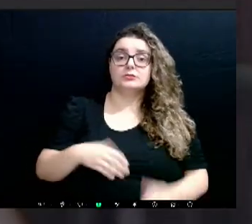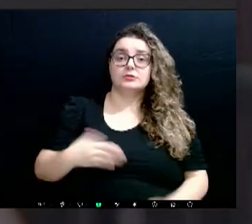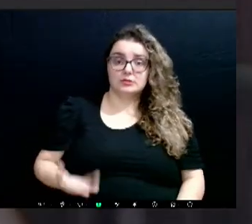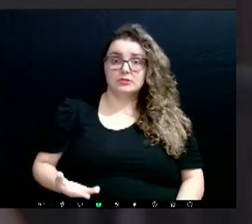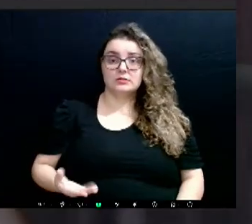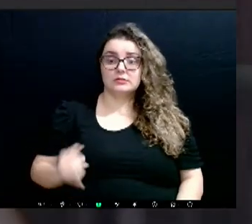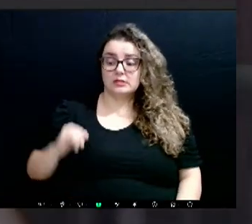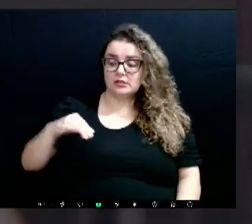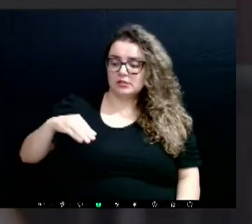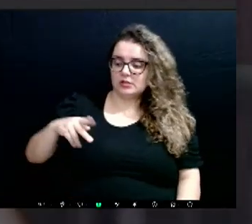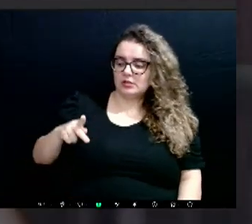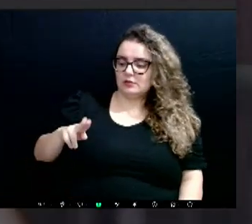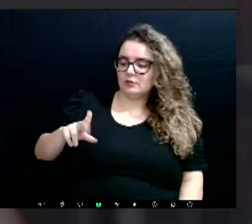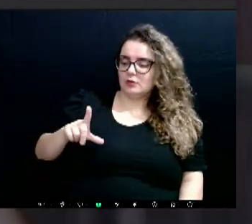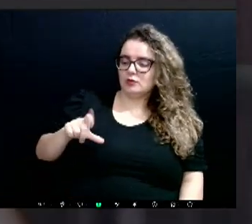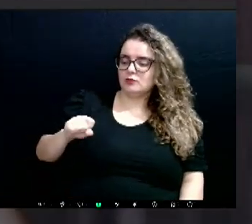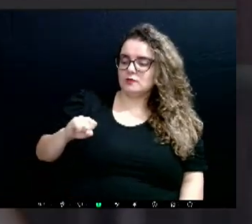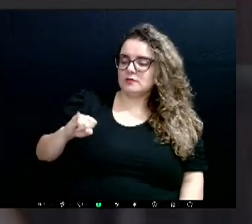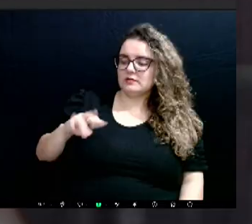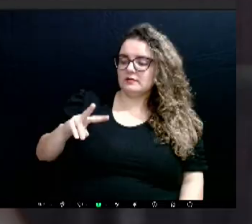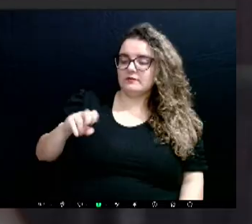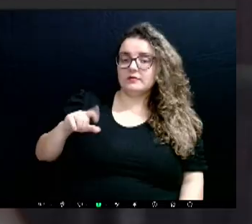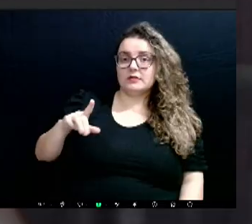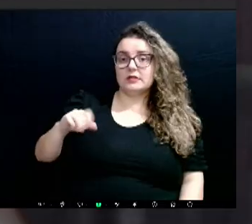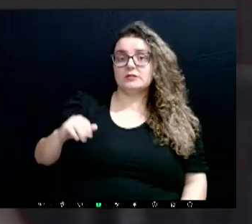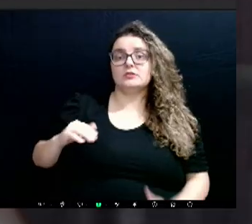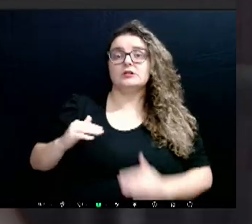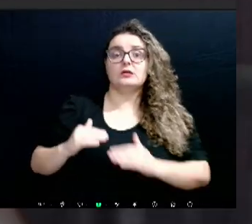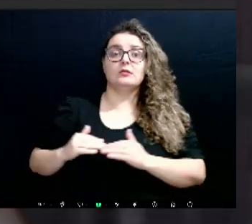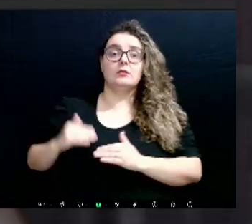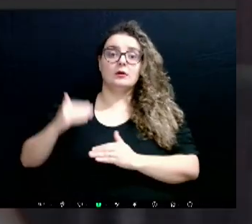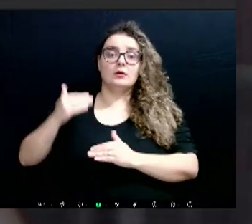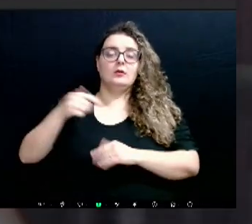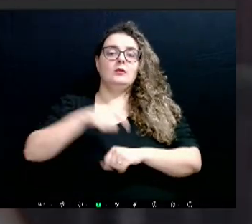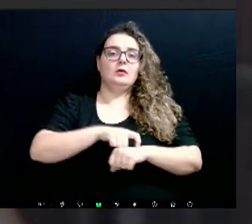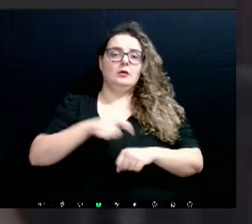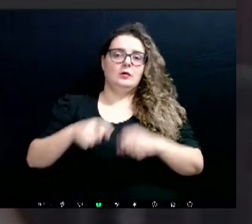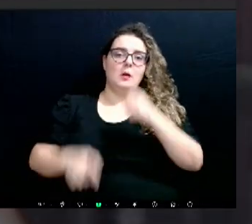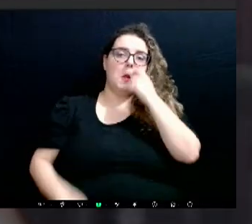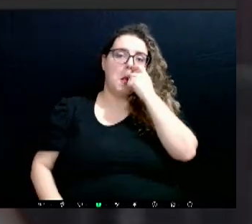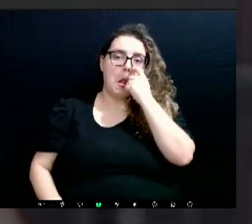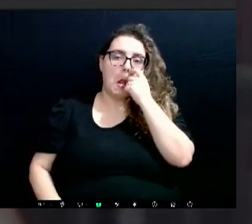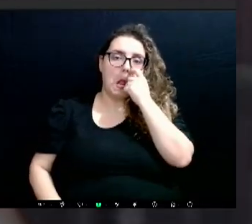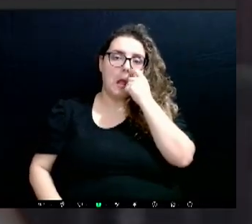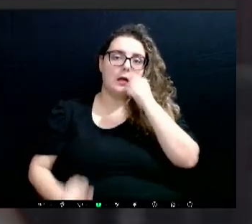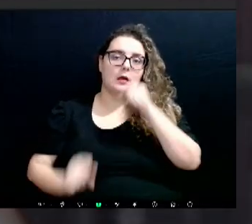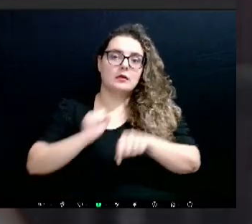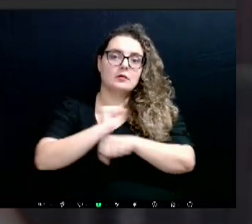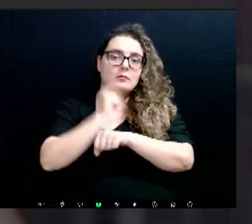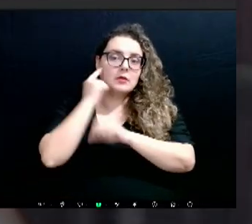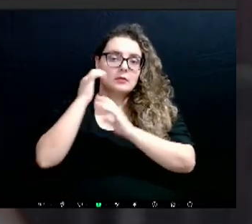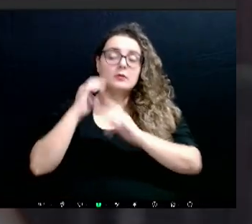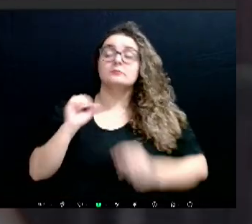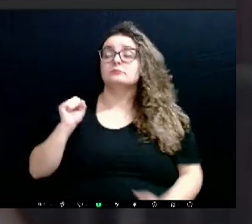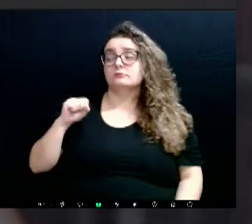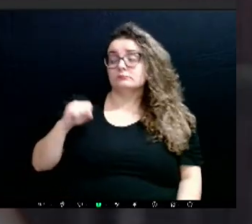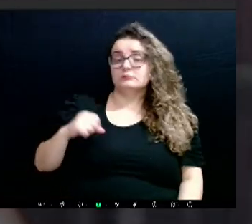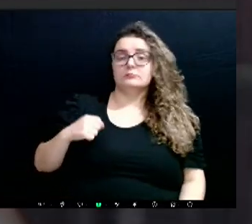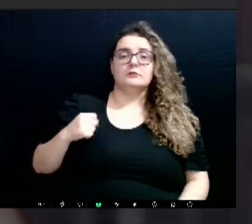ela ultrapassa, né, aquele momento onde a gente para conosco mesmo. Né? Uhum. Então, olha, eu